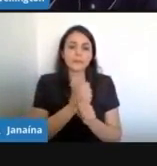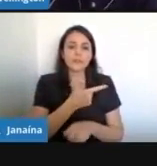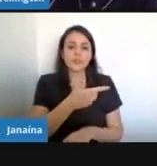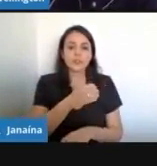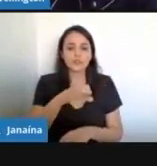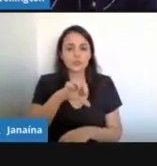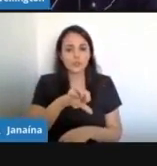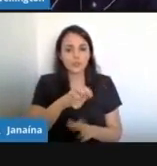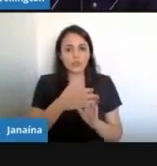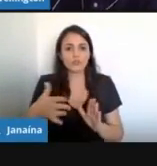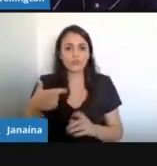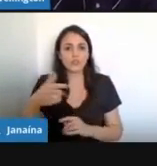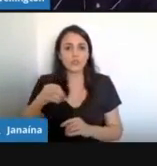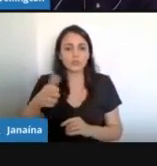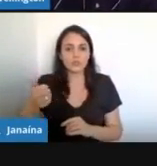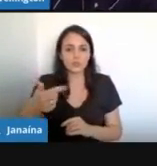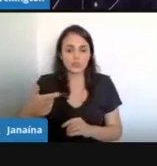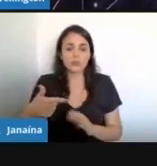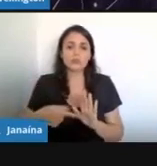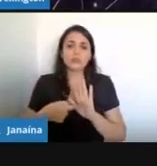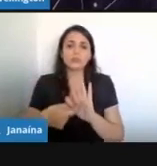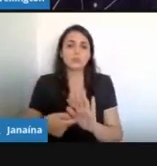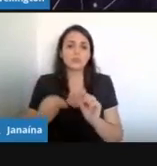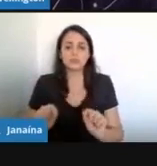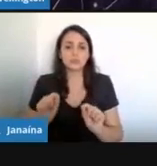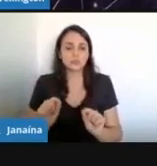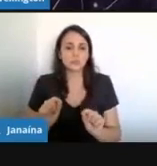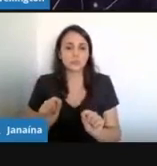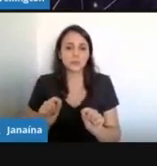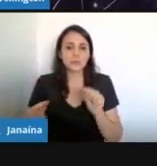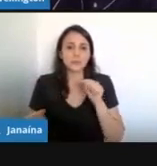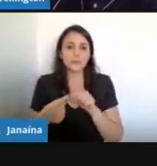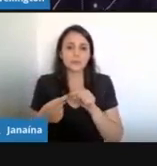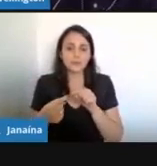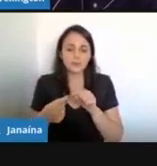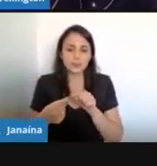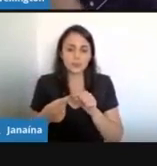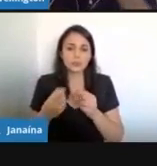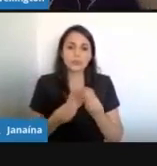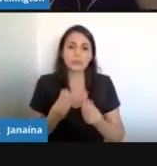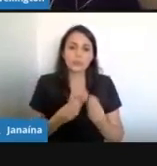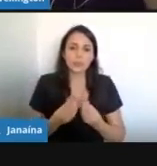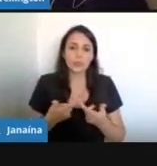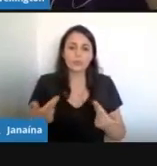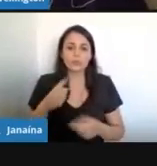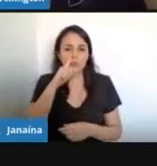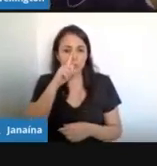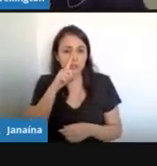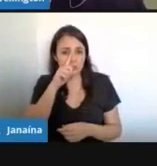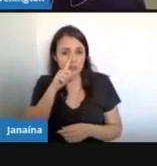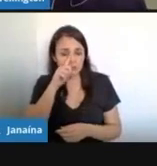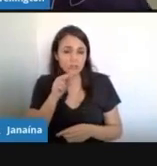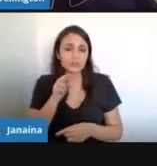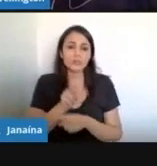2009 a 2012, onde a gente também mostra aqui em relação aos fatores de risco e proteção a